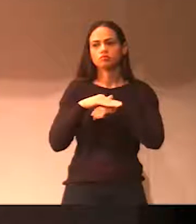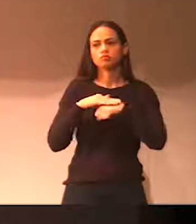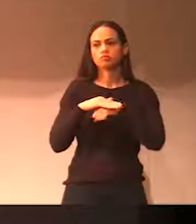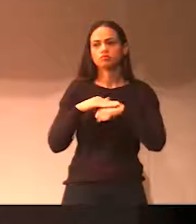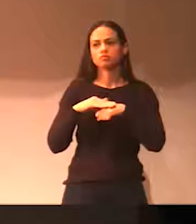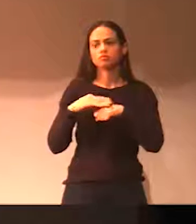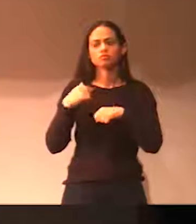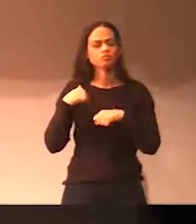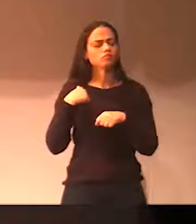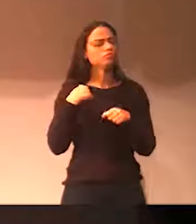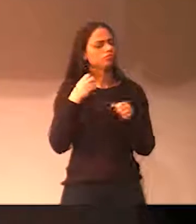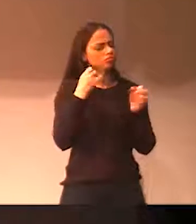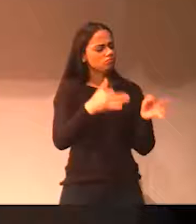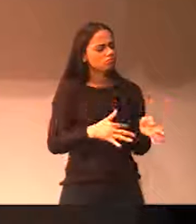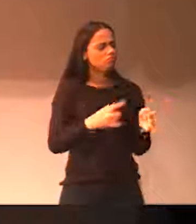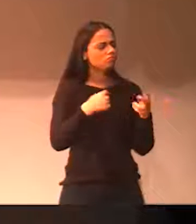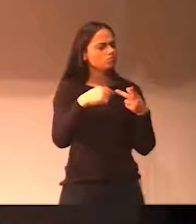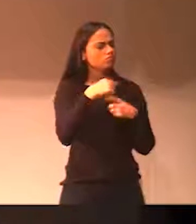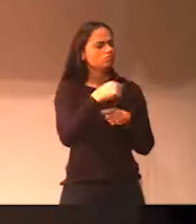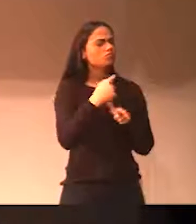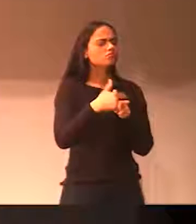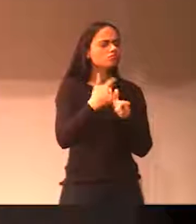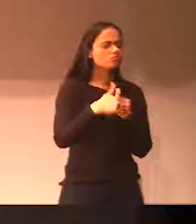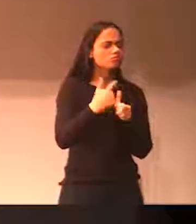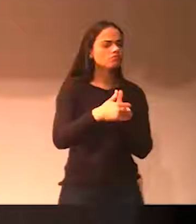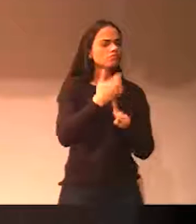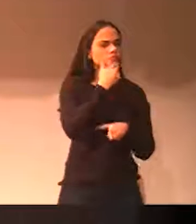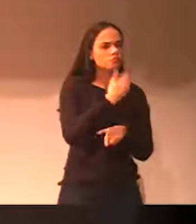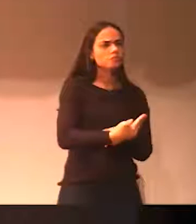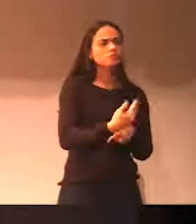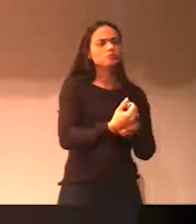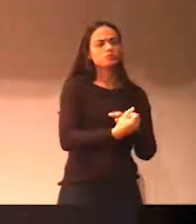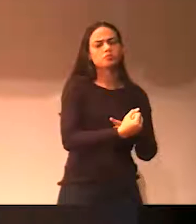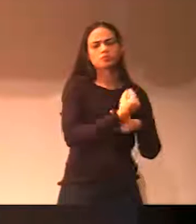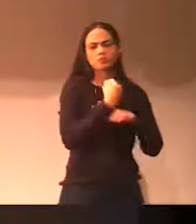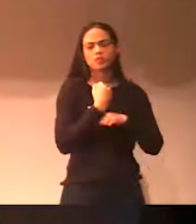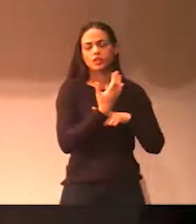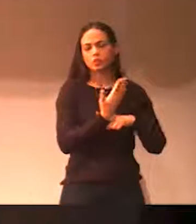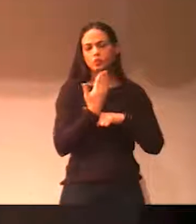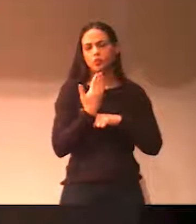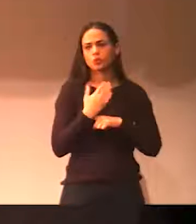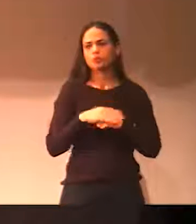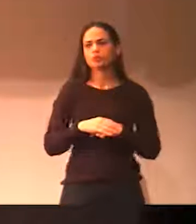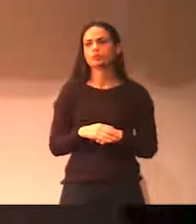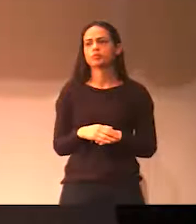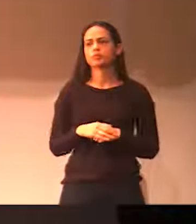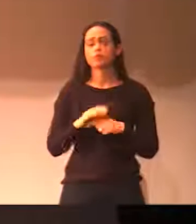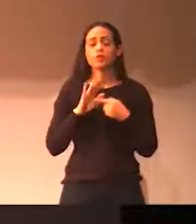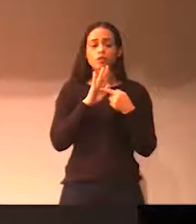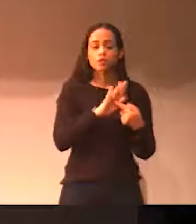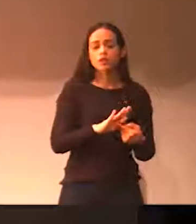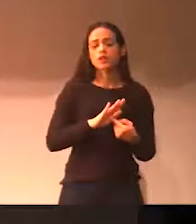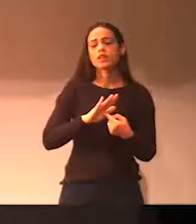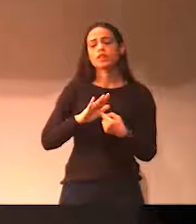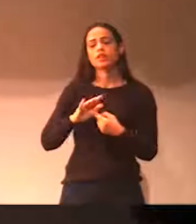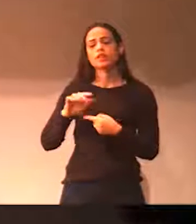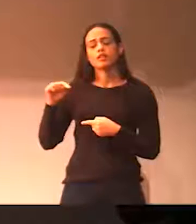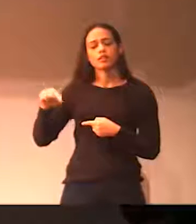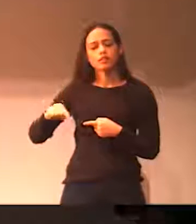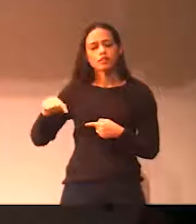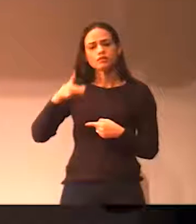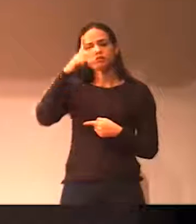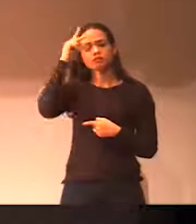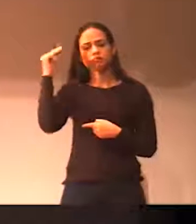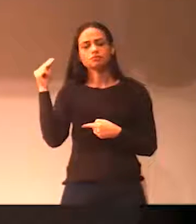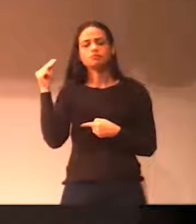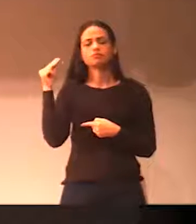Câmara, em parceria com algumas pessoas, que primeiramente eu coloquei em Vinhedo, mas que não houve interesse da cidade em continuar da maneira que